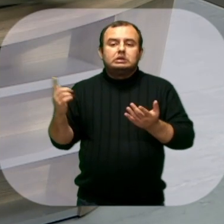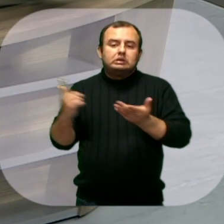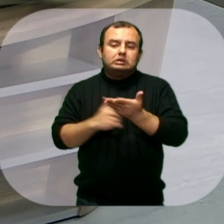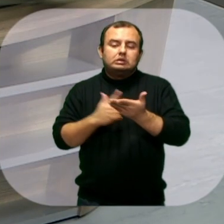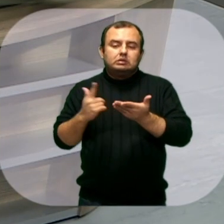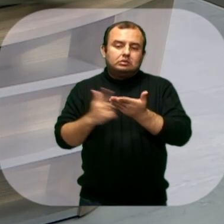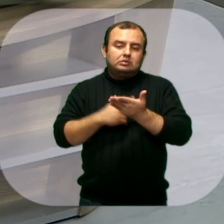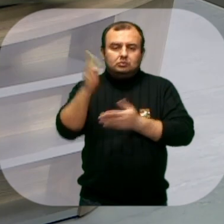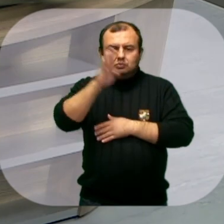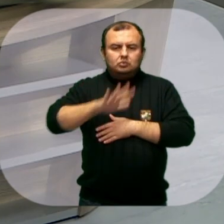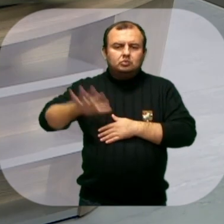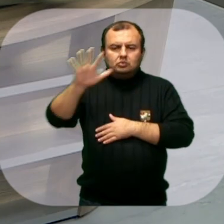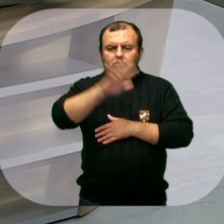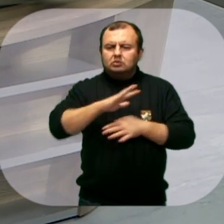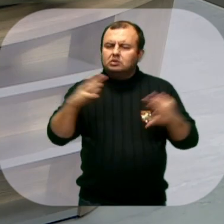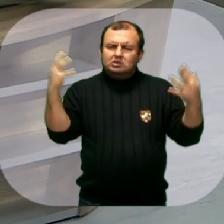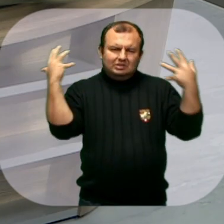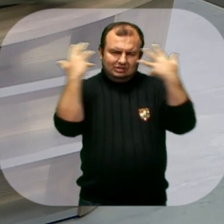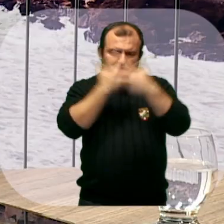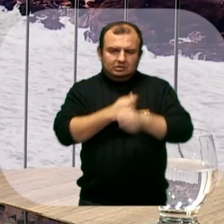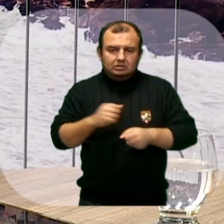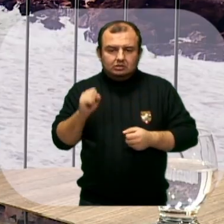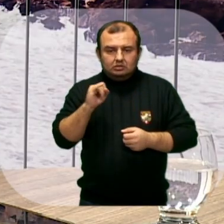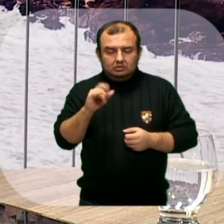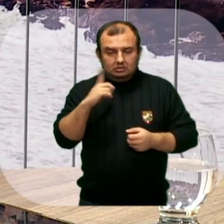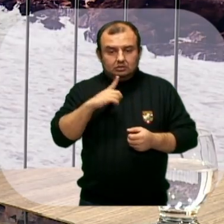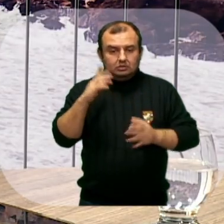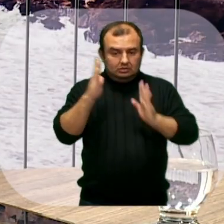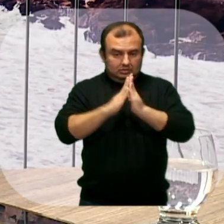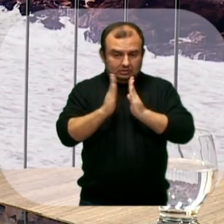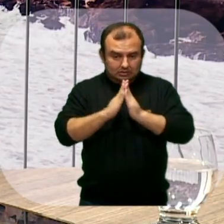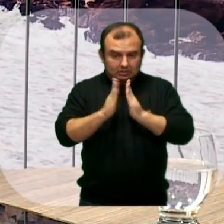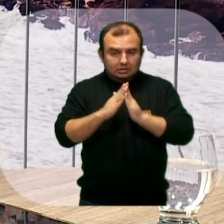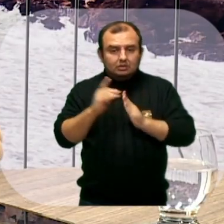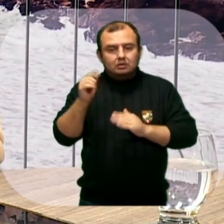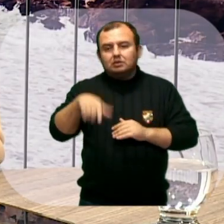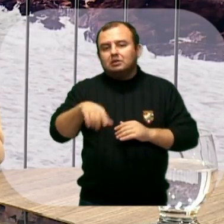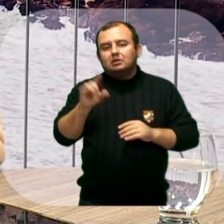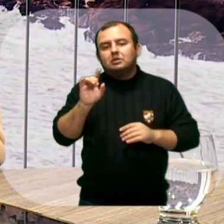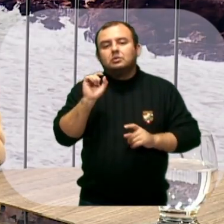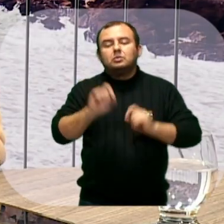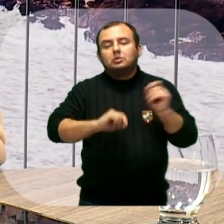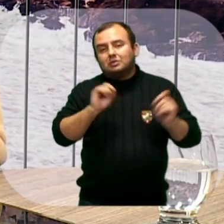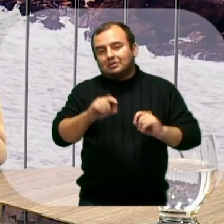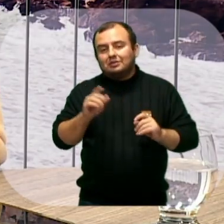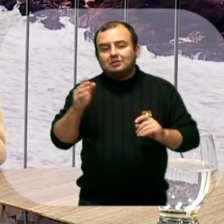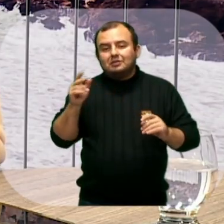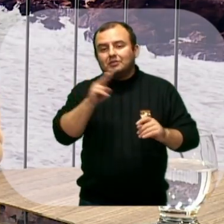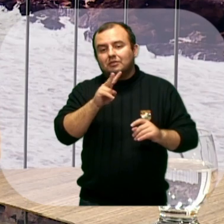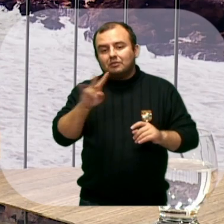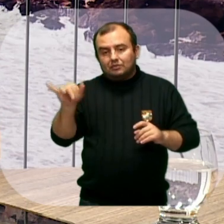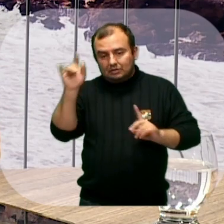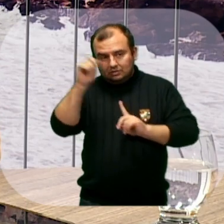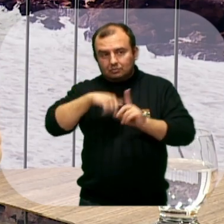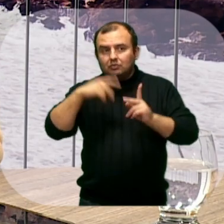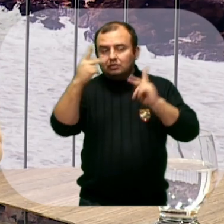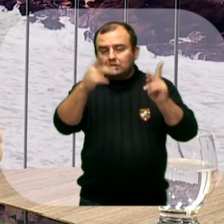do Brasil todo. Está uma coisa mais linda. Olha, se eu fosse você que está em casa, não deixaria passar. Vai esse mês